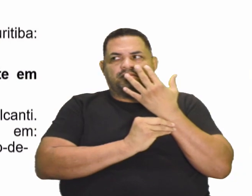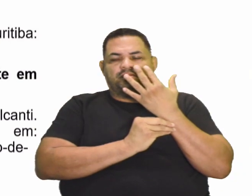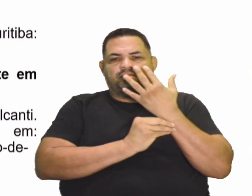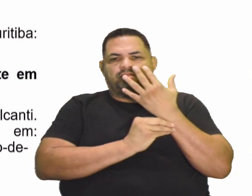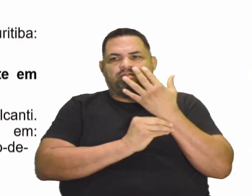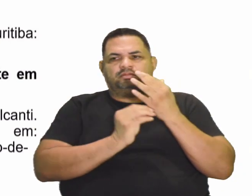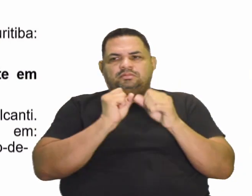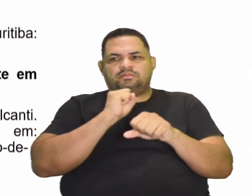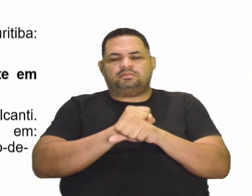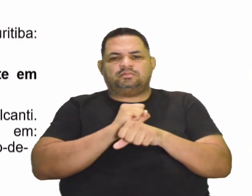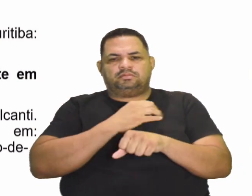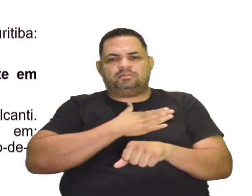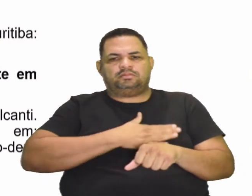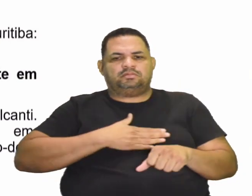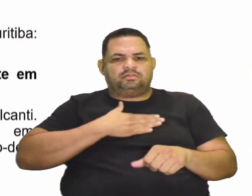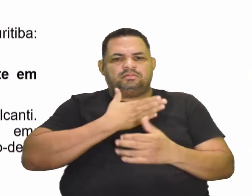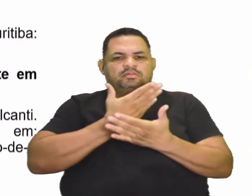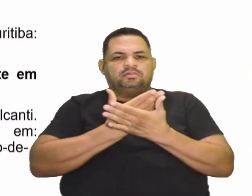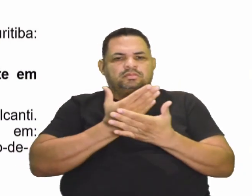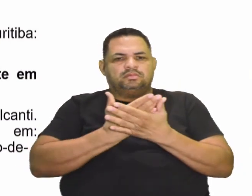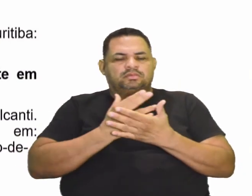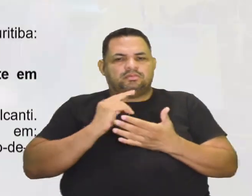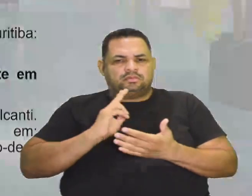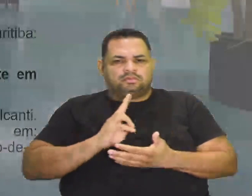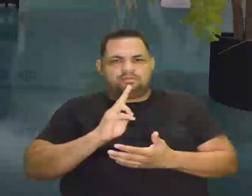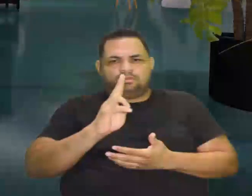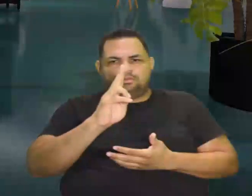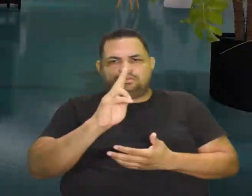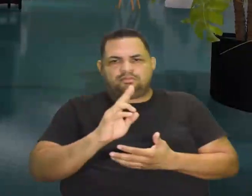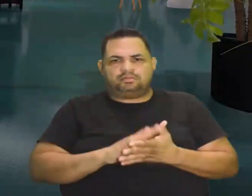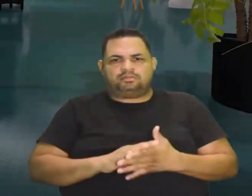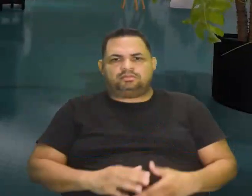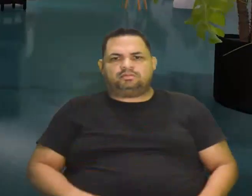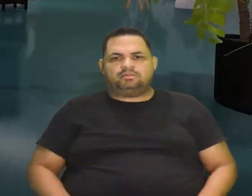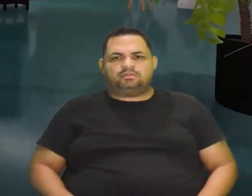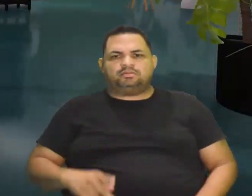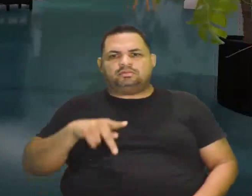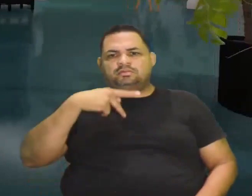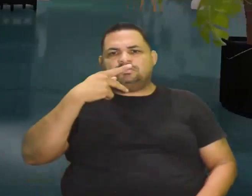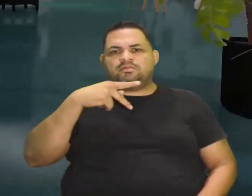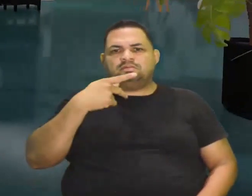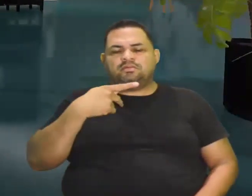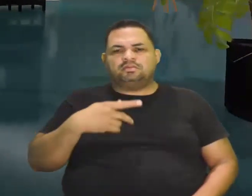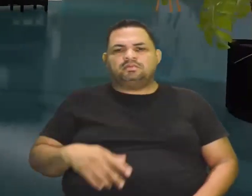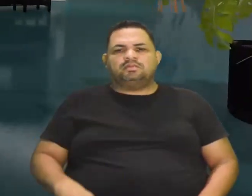Espero que vocês tenham gostado dessa aula e vamos dar continuidade, viu, estudante? Falando aí mais sobre